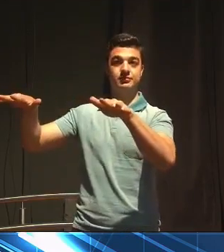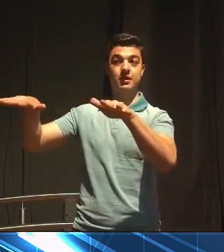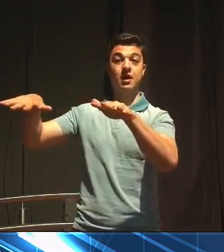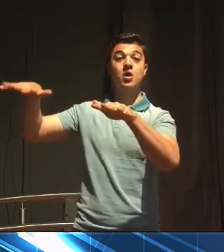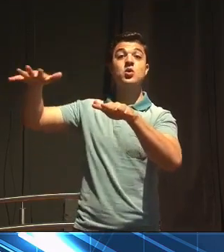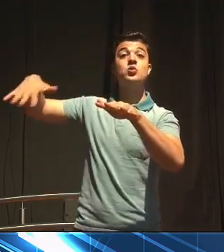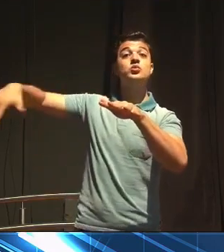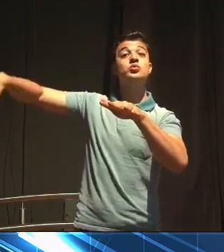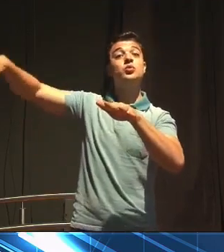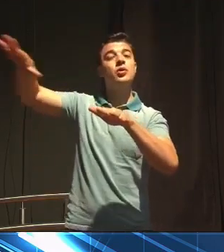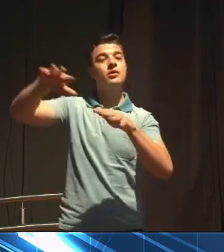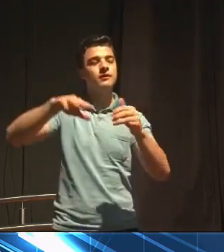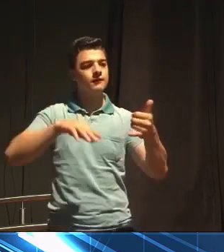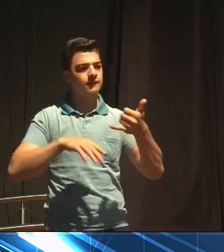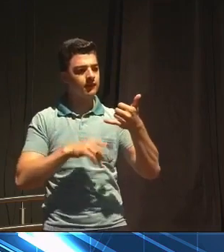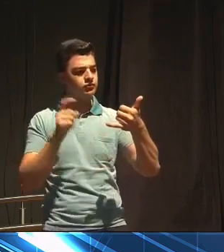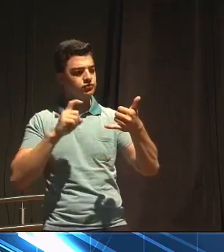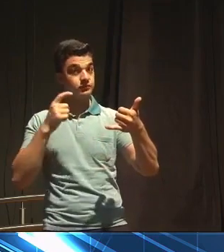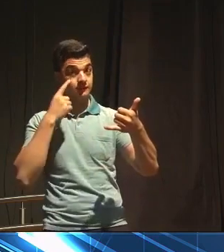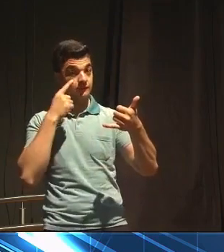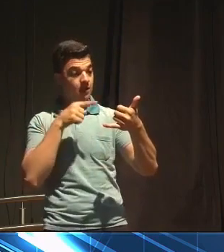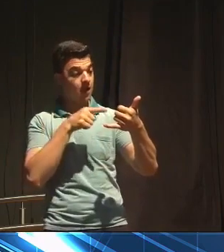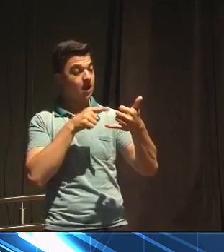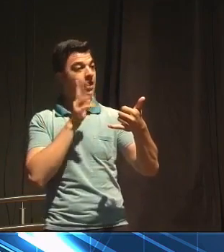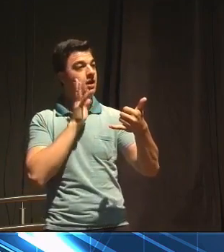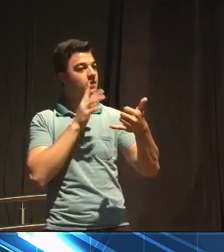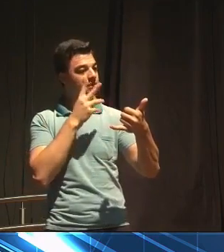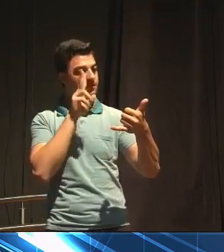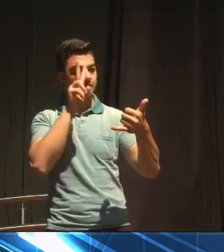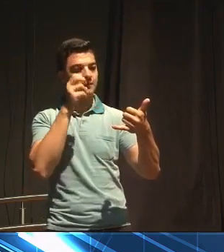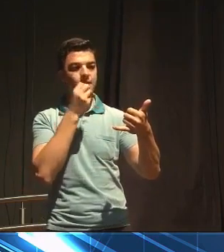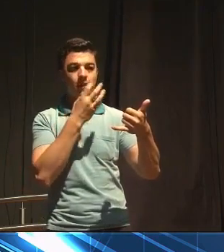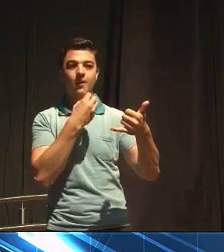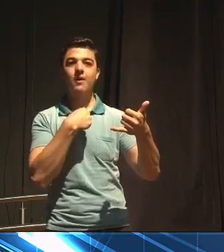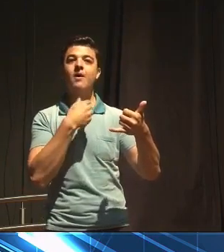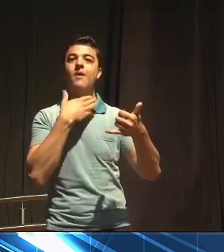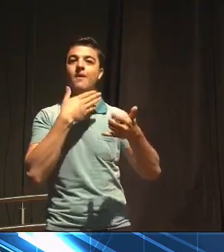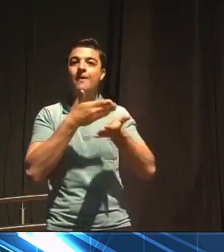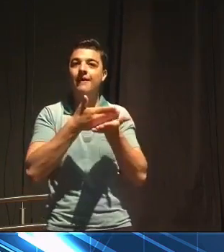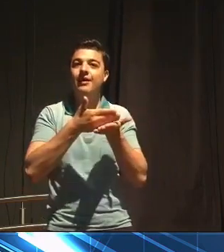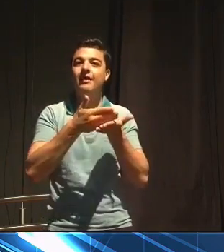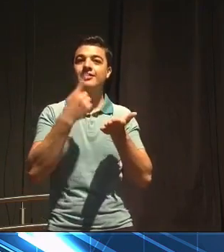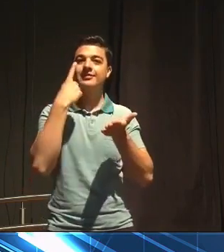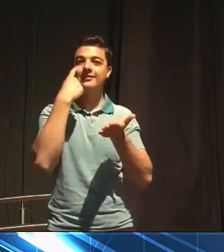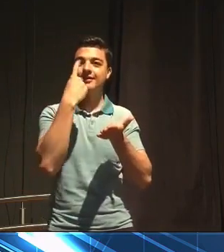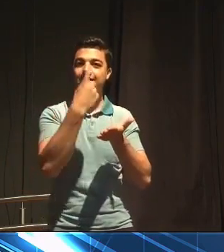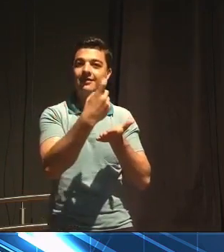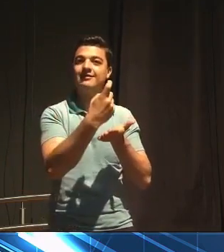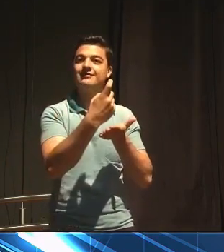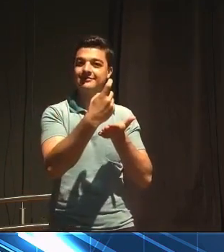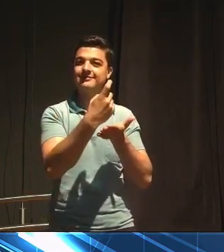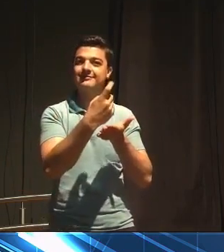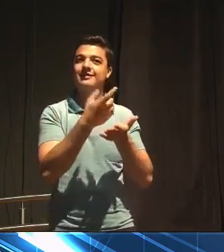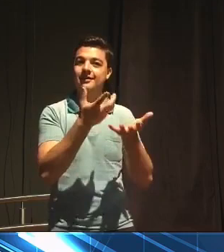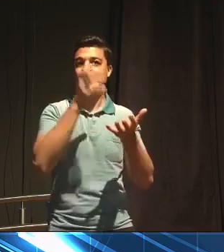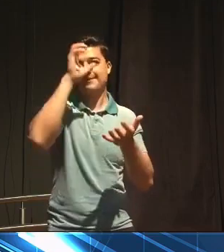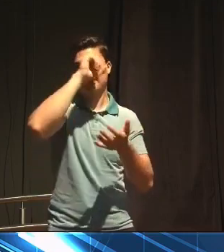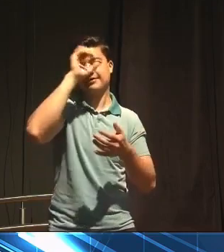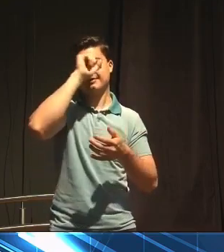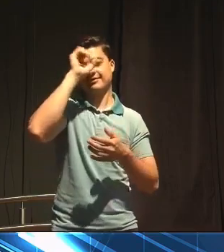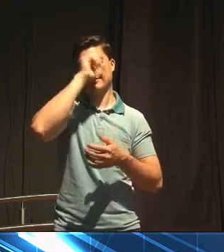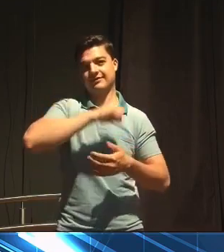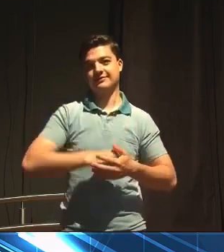e trazer essas pessoas. E aí a gente tem também pessoas que estão iniciando na área, compartilhando as suas